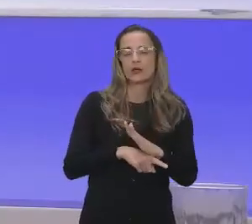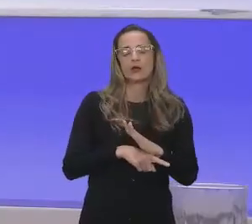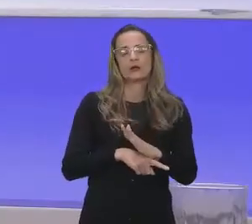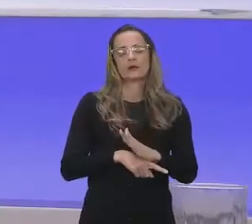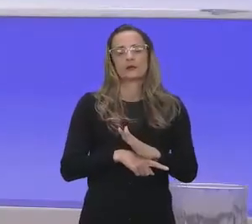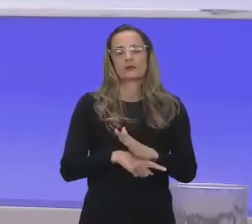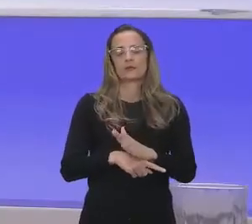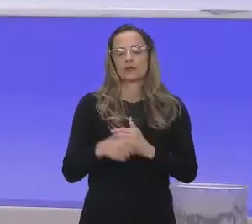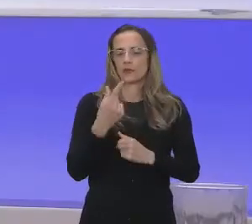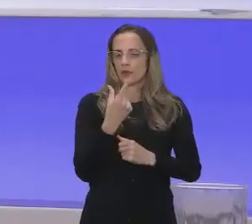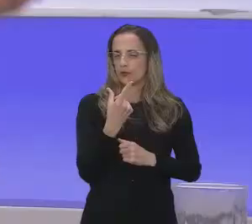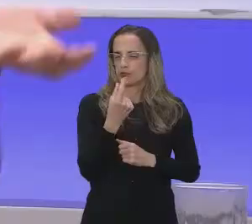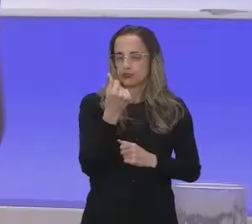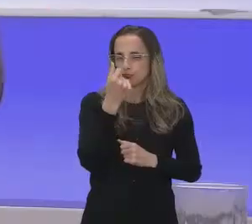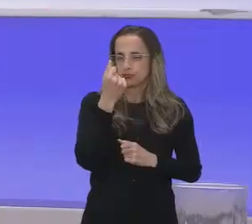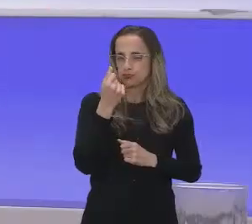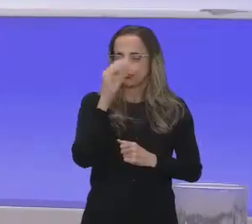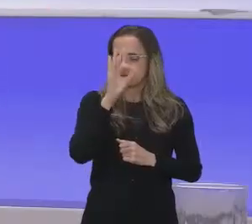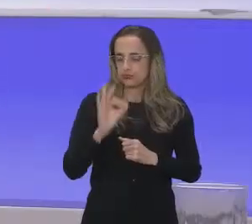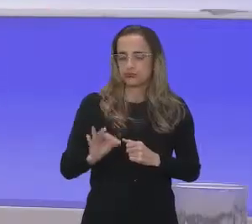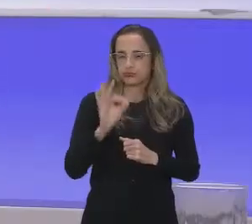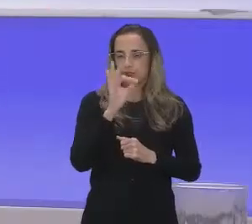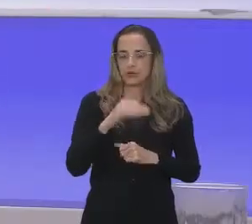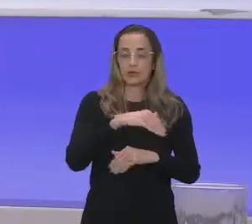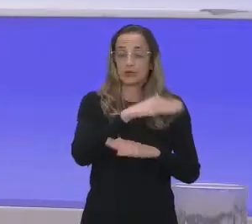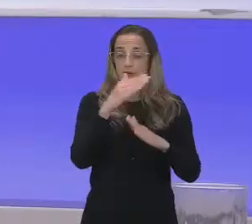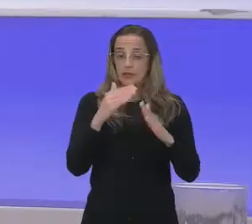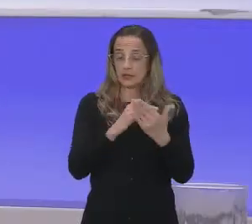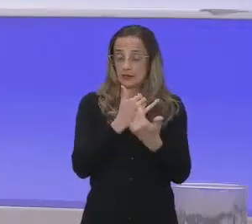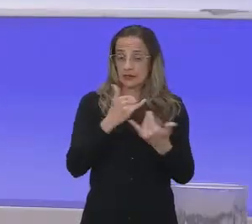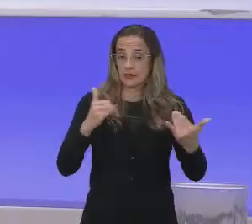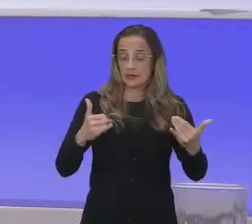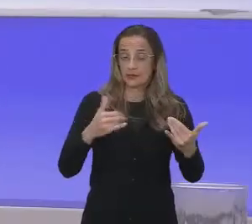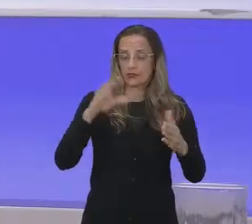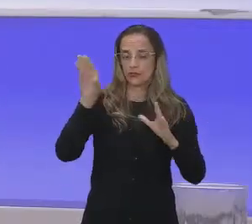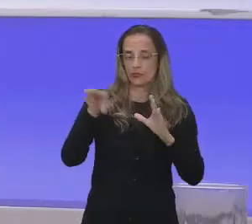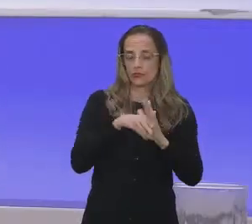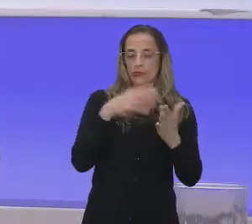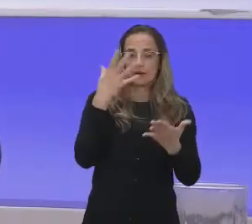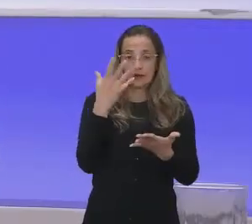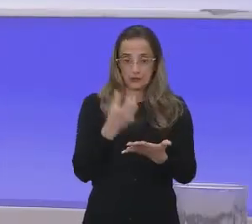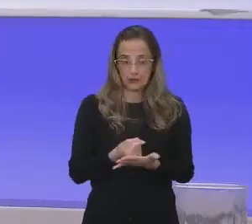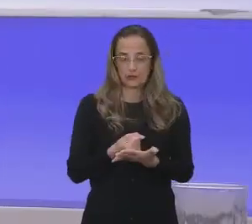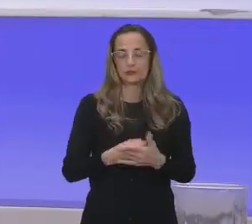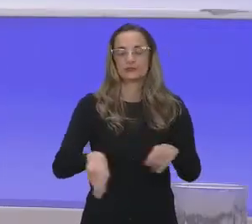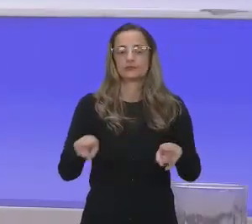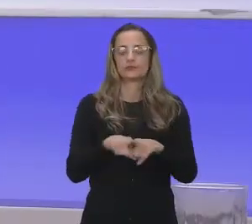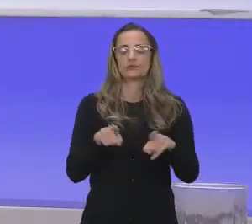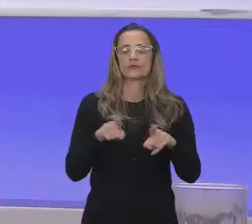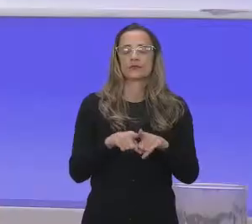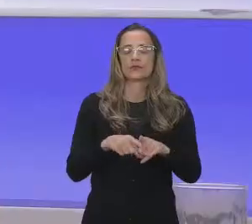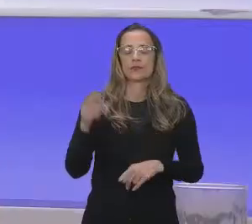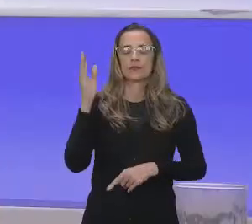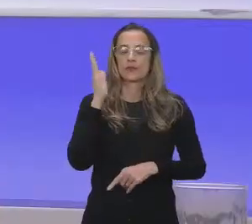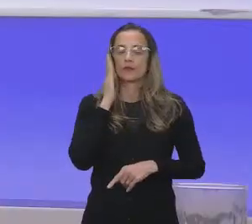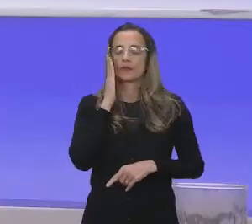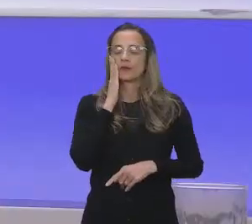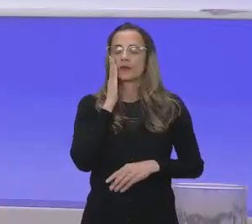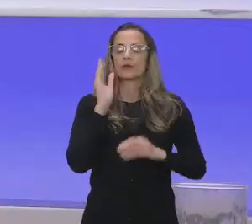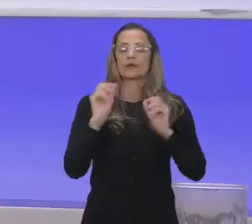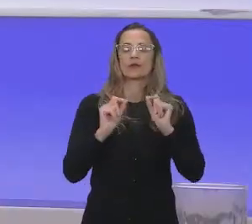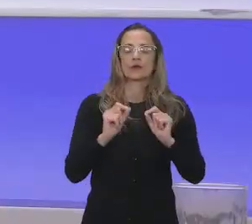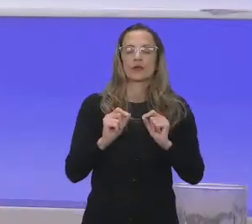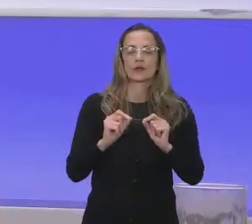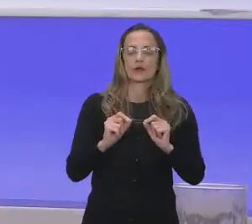tributações, de energia injetada e energia consumida, mas tendo essa noção